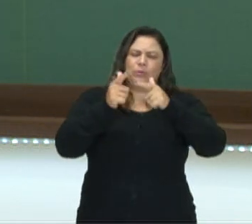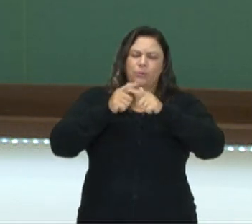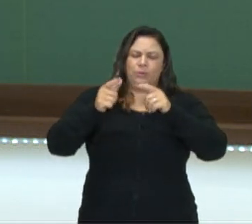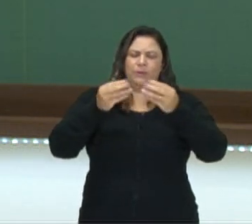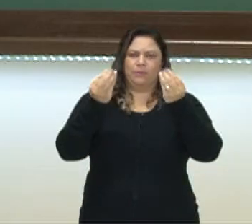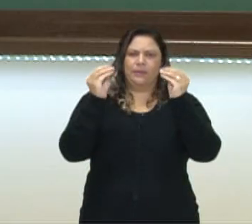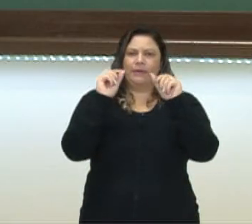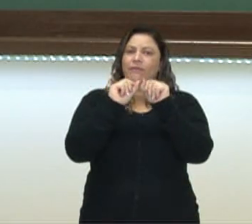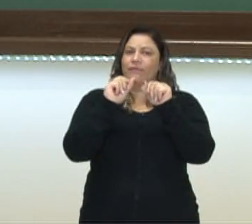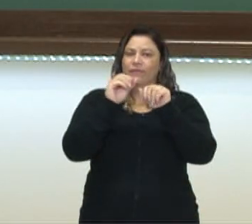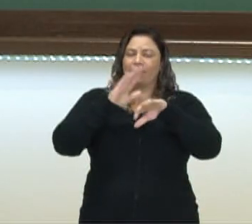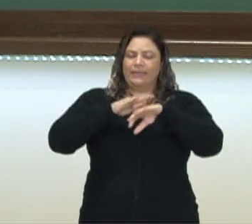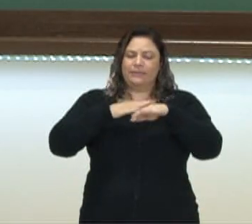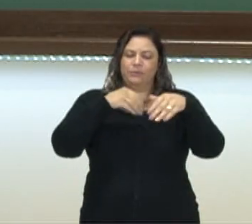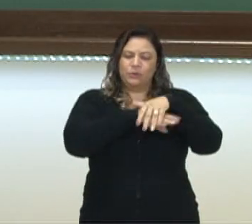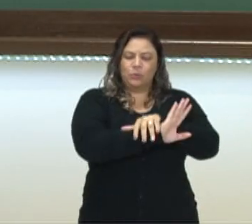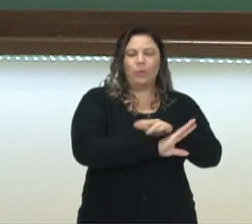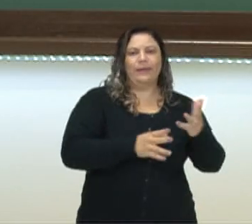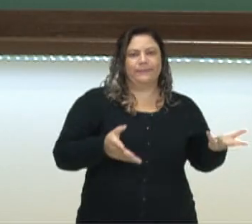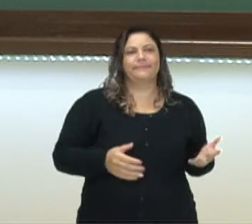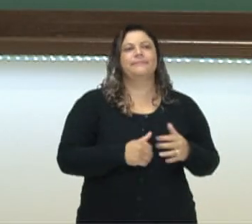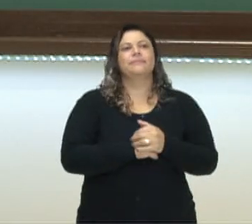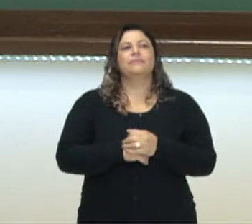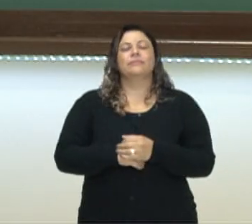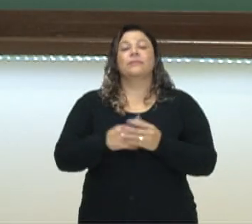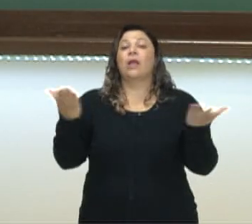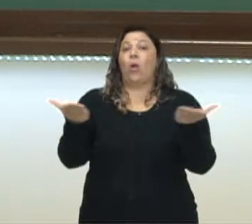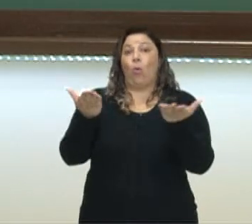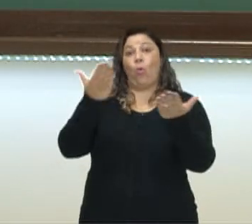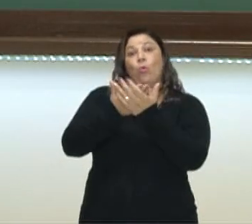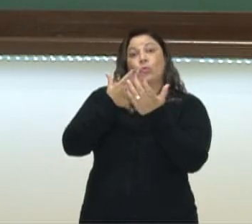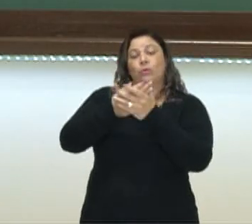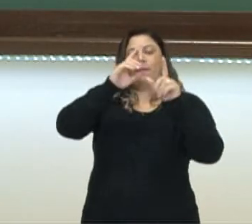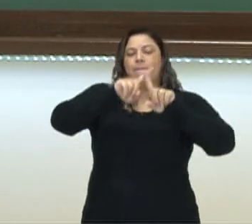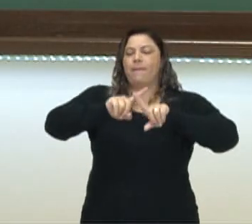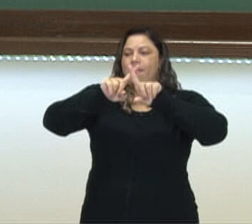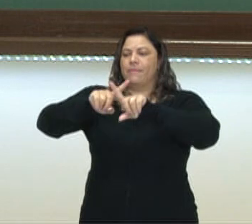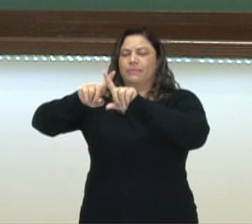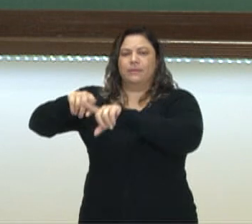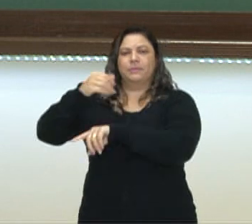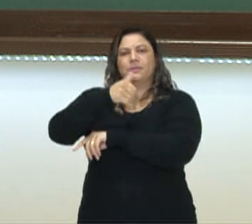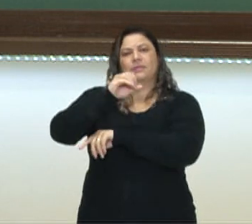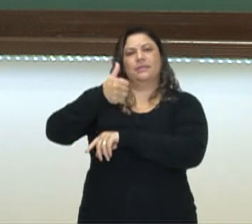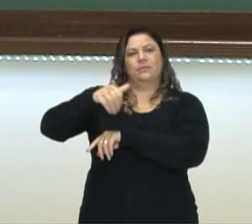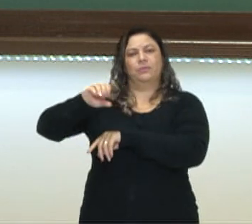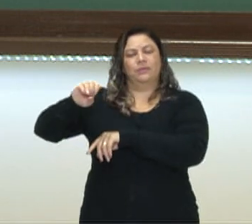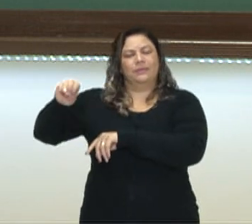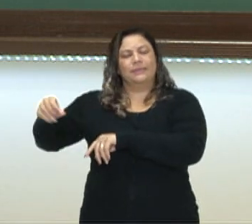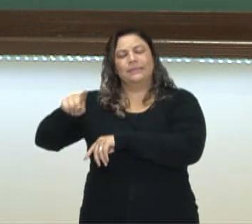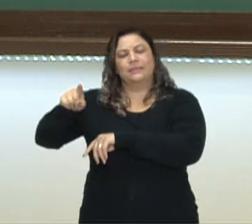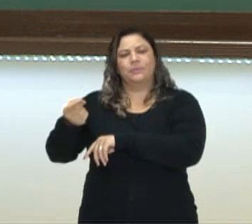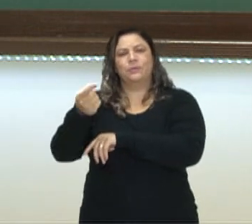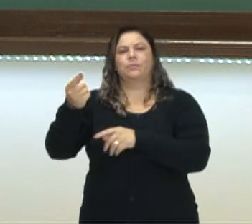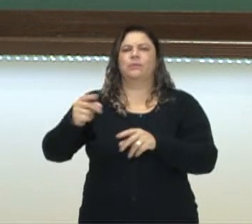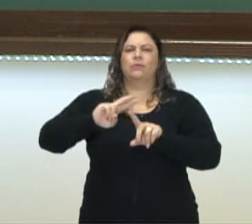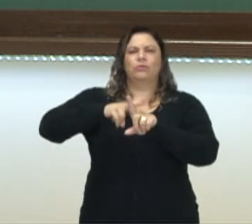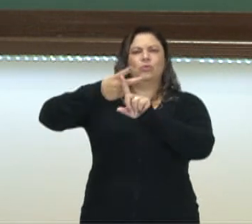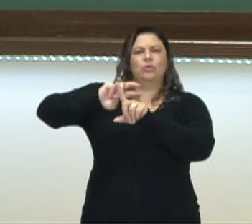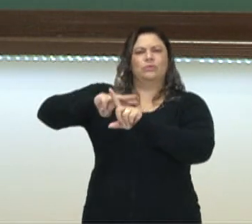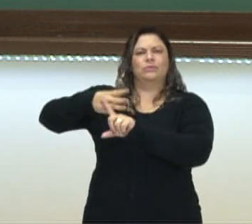na aula de hoje, a gente viu a multiplicação por 10, por 100, por 1000, viu que é bem facinho de fazer. E a gente também viu o que é dobro,